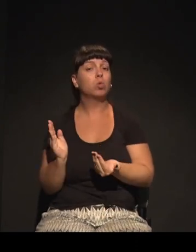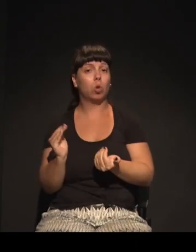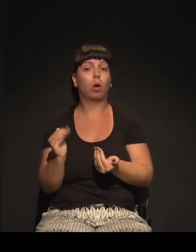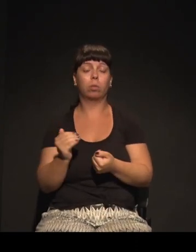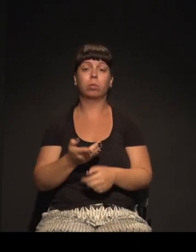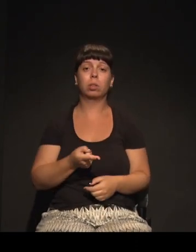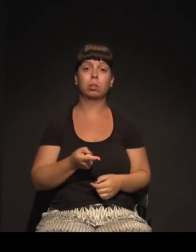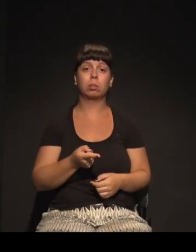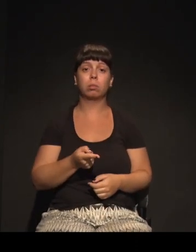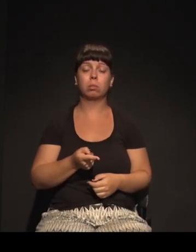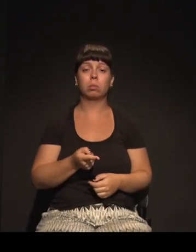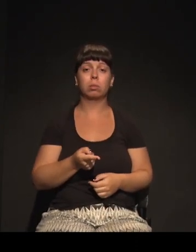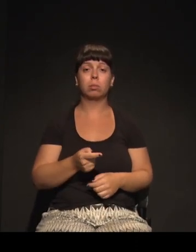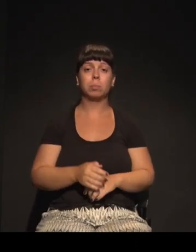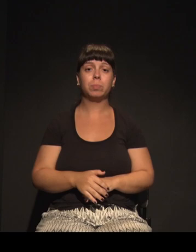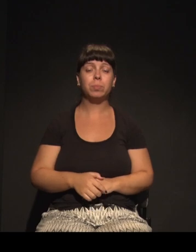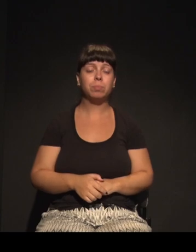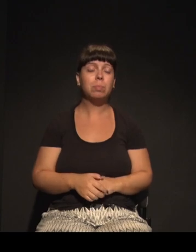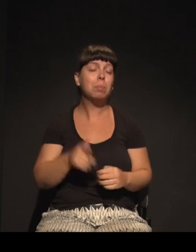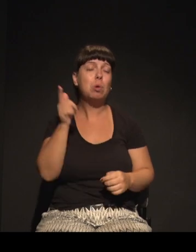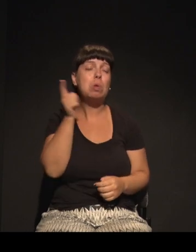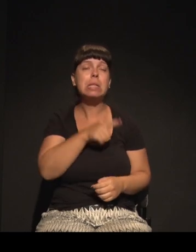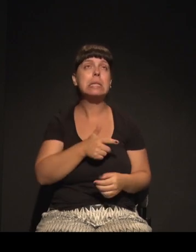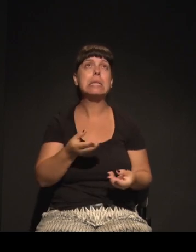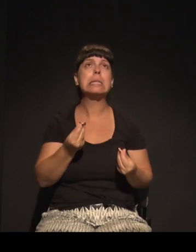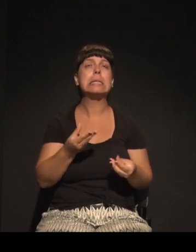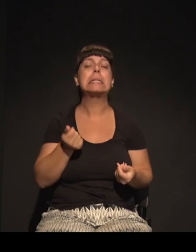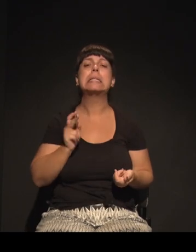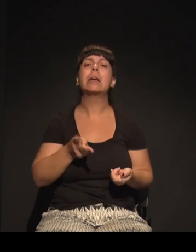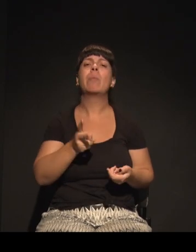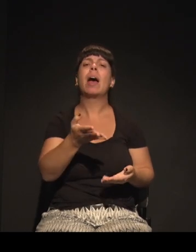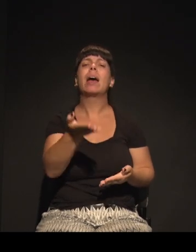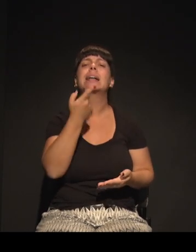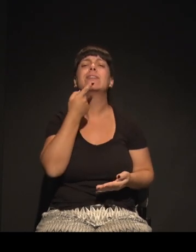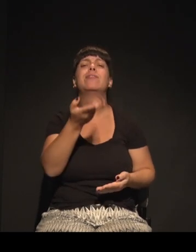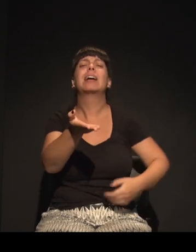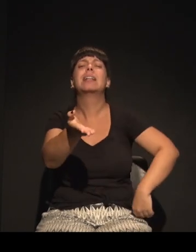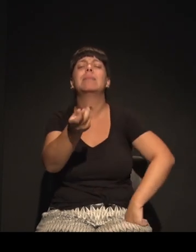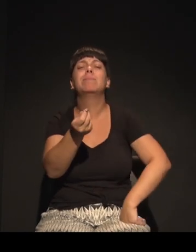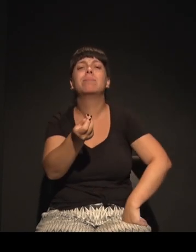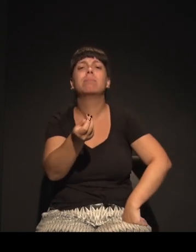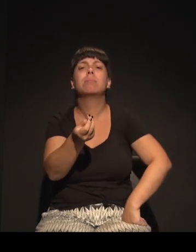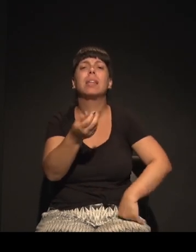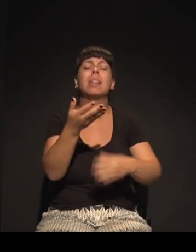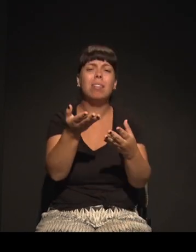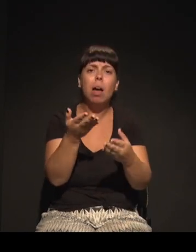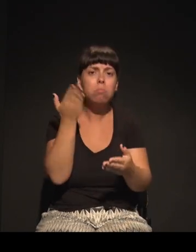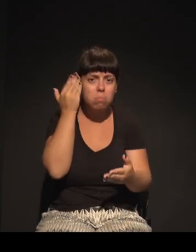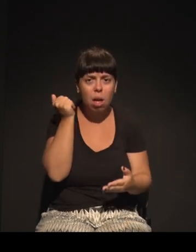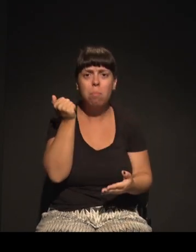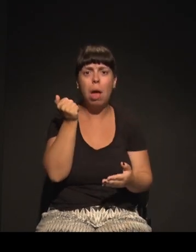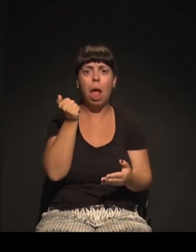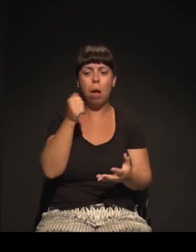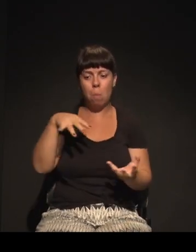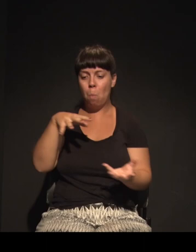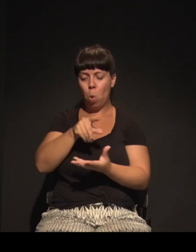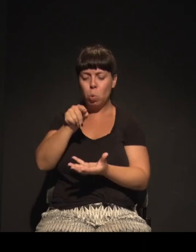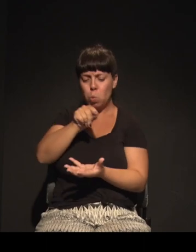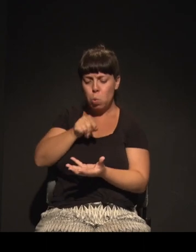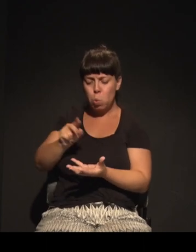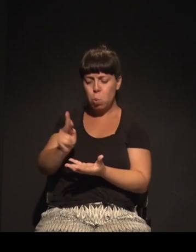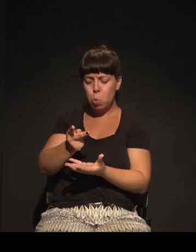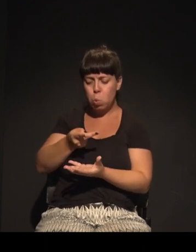é sempre me fala é saber de todas as coisas que acontecem no mundo né